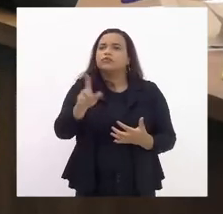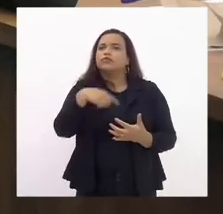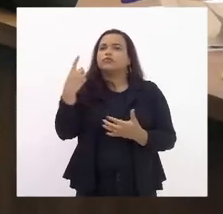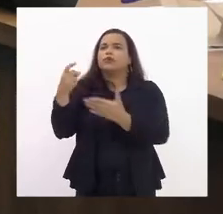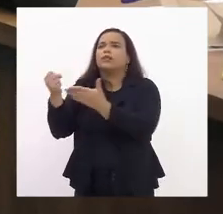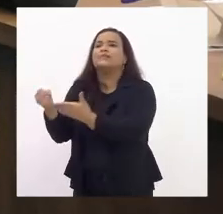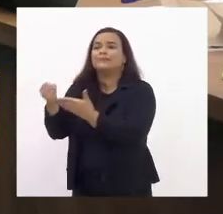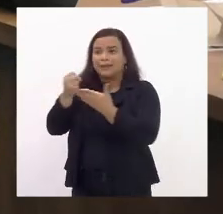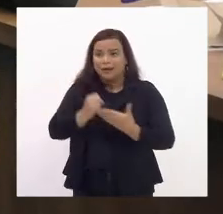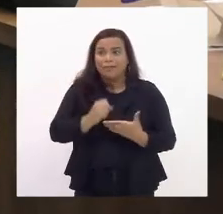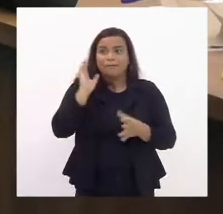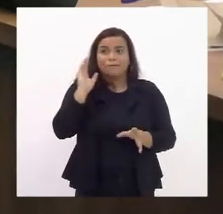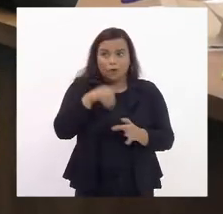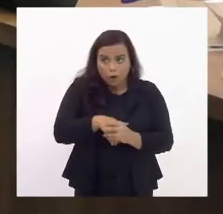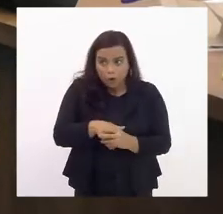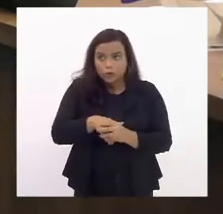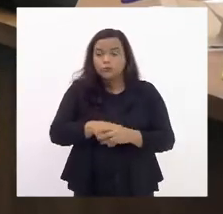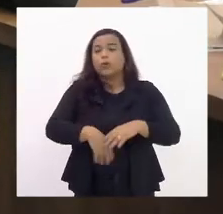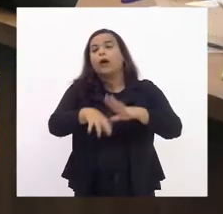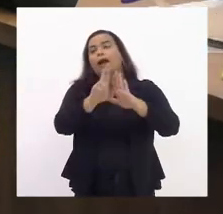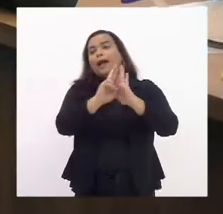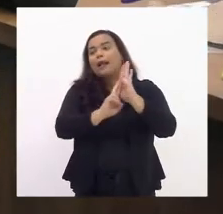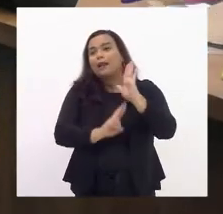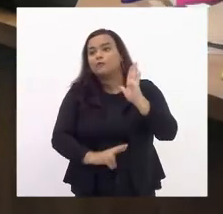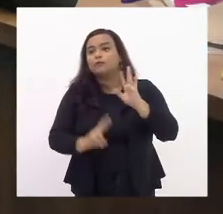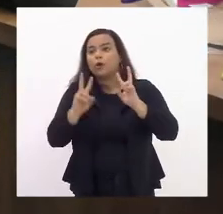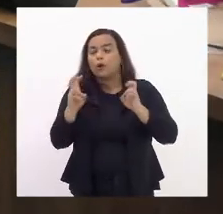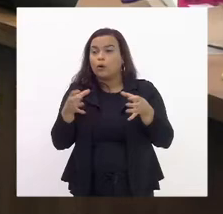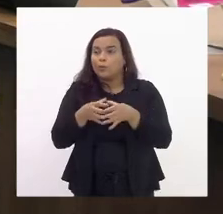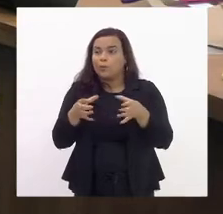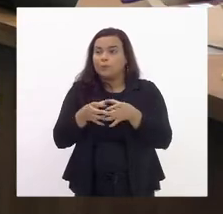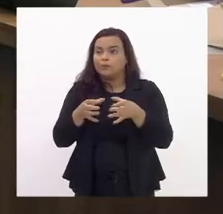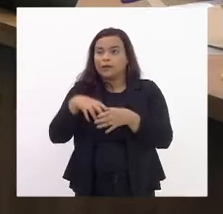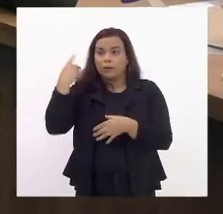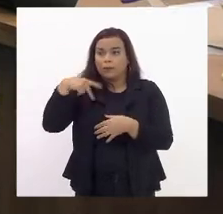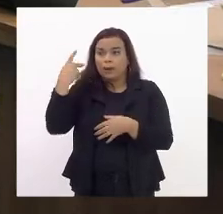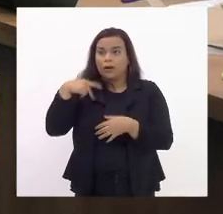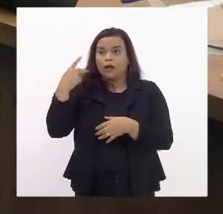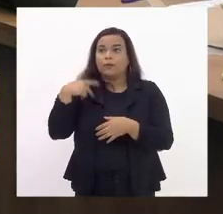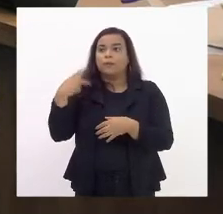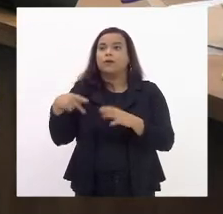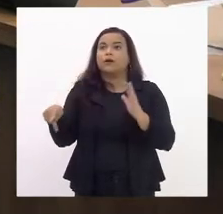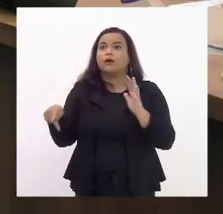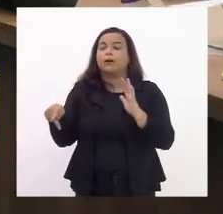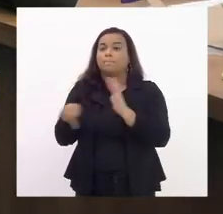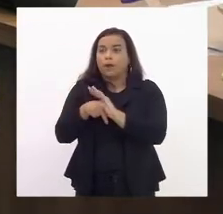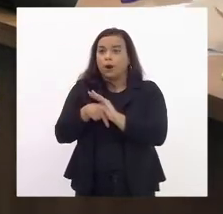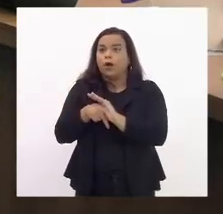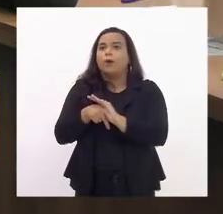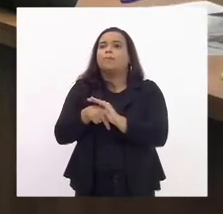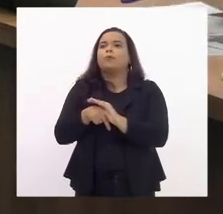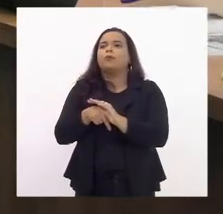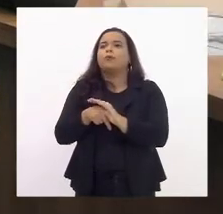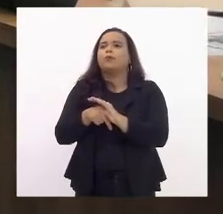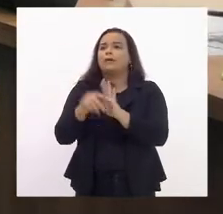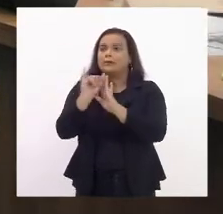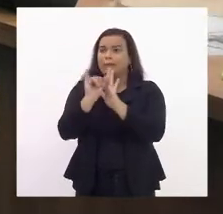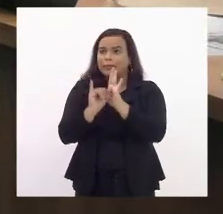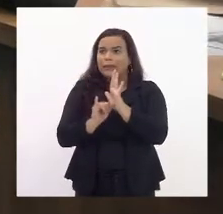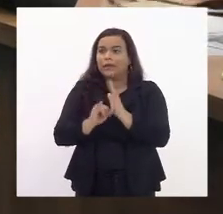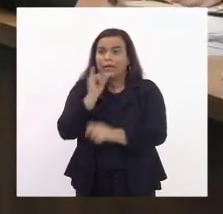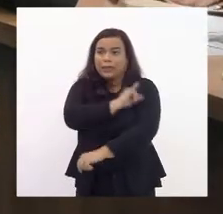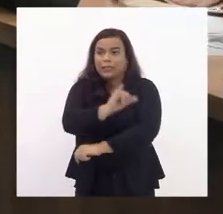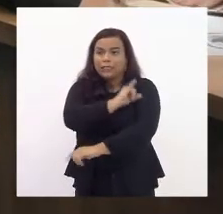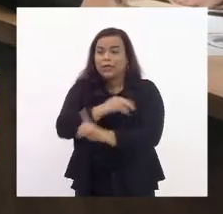trazer à votação o relatório da Comissão Parlamentar de Inquérito do Rio Previdência. Eu atualizei os dados, deputado